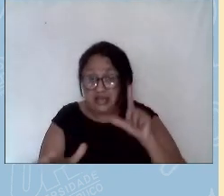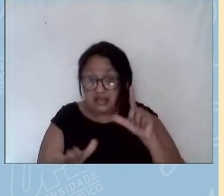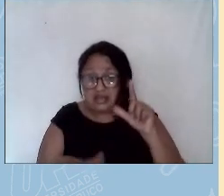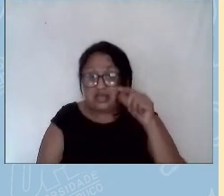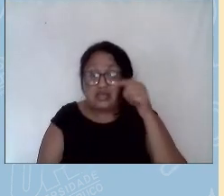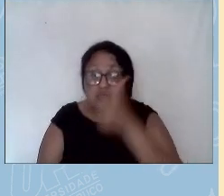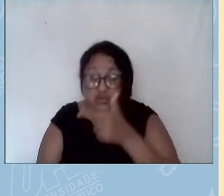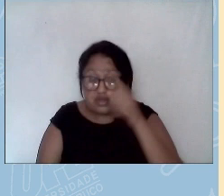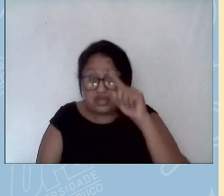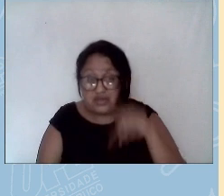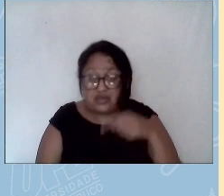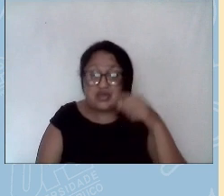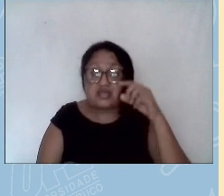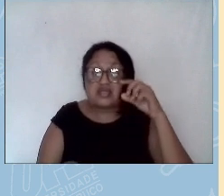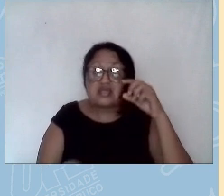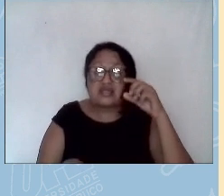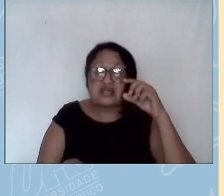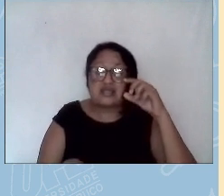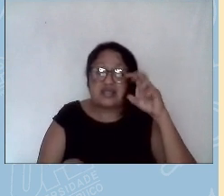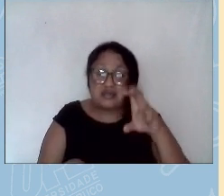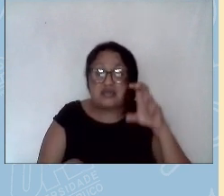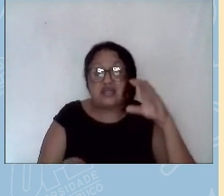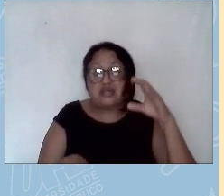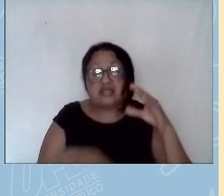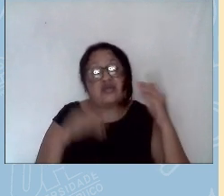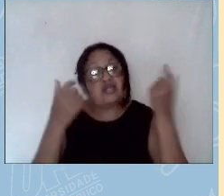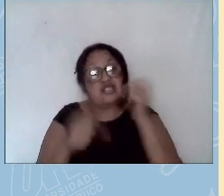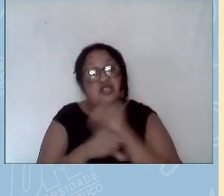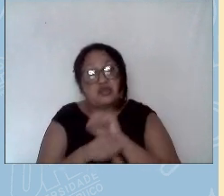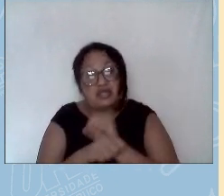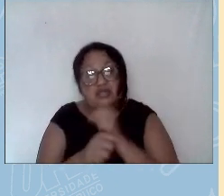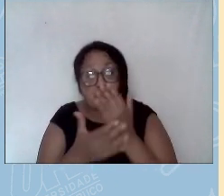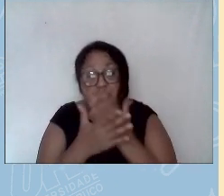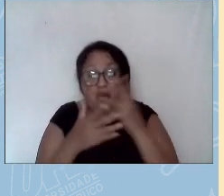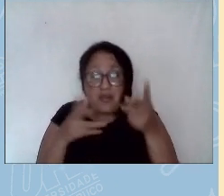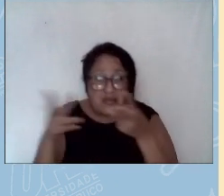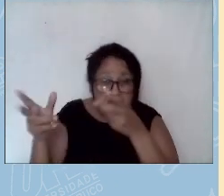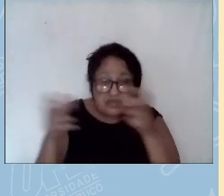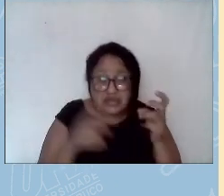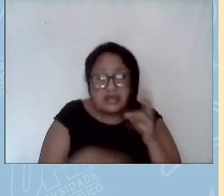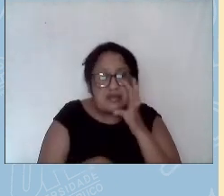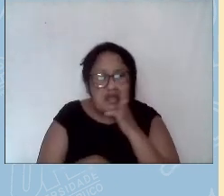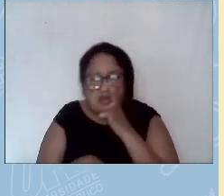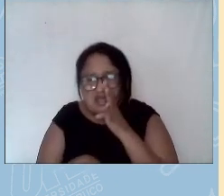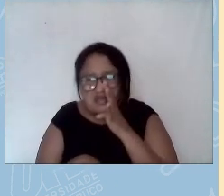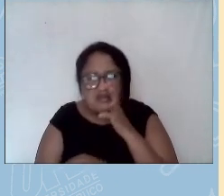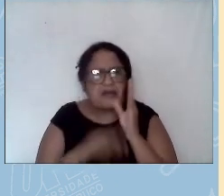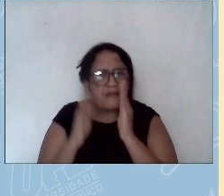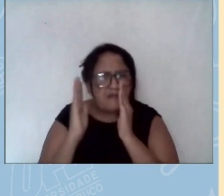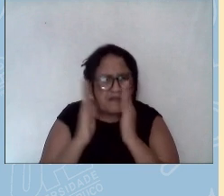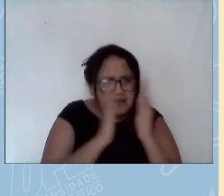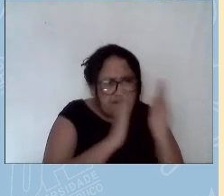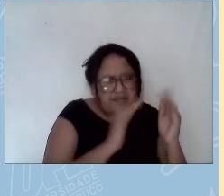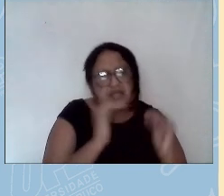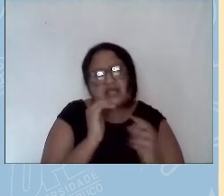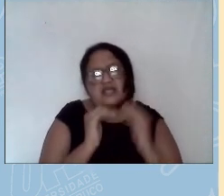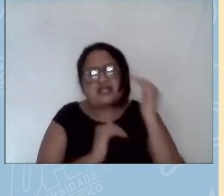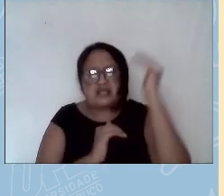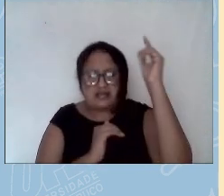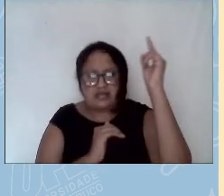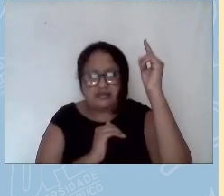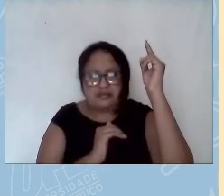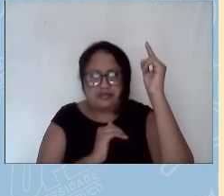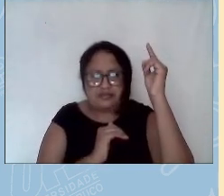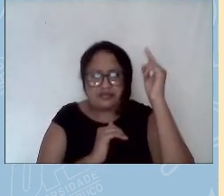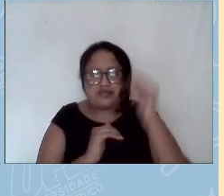altura então era isso que era esperado do estudante observar esse padrão de crescimento e esse